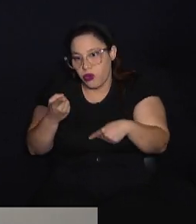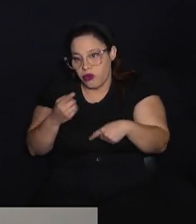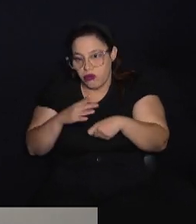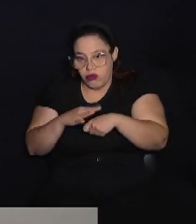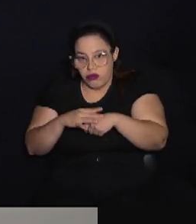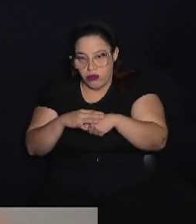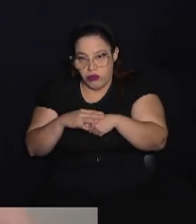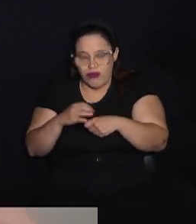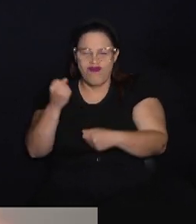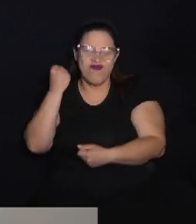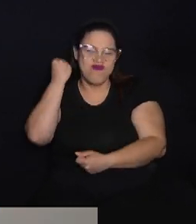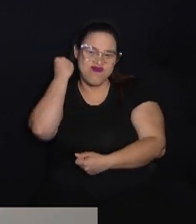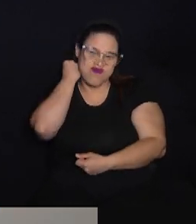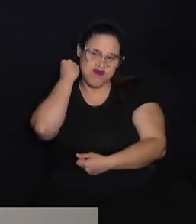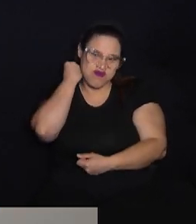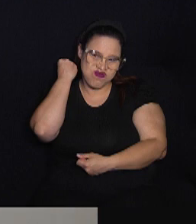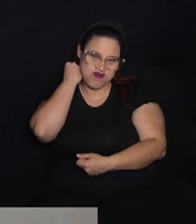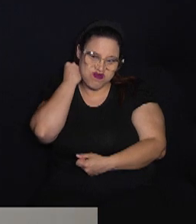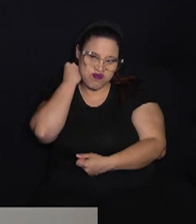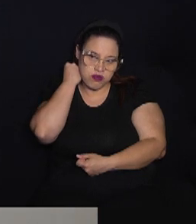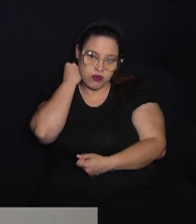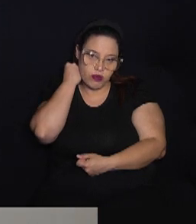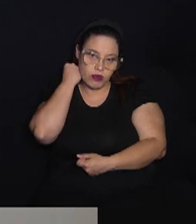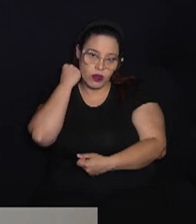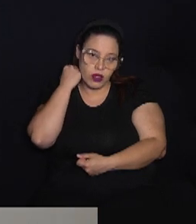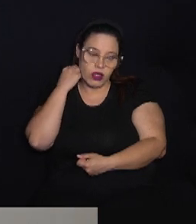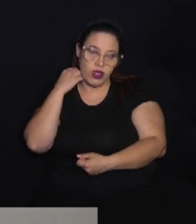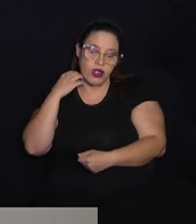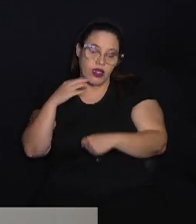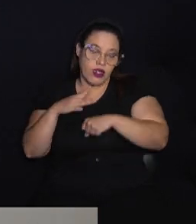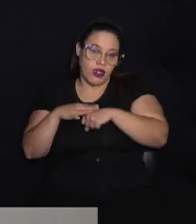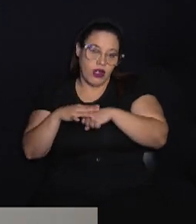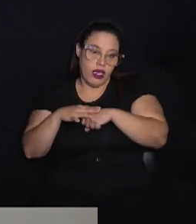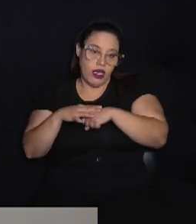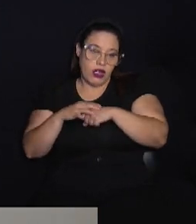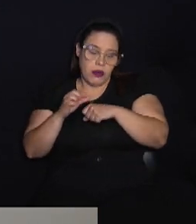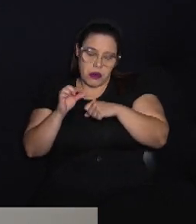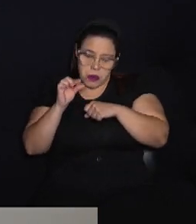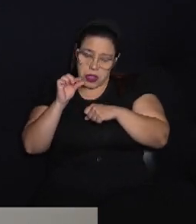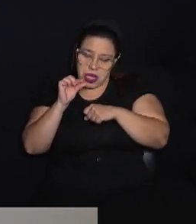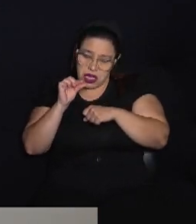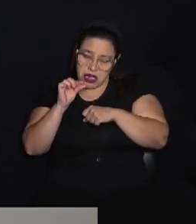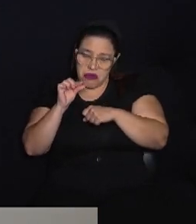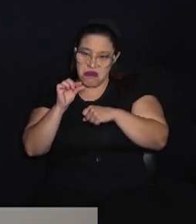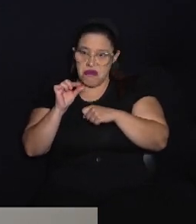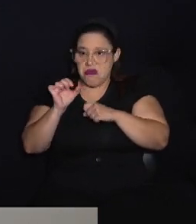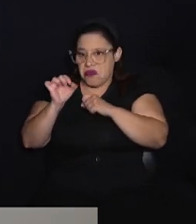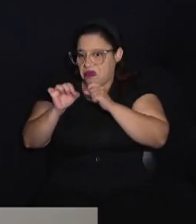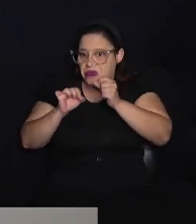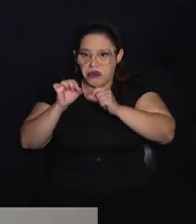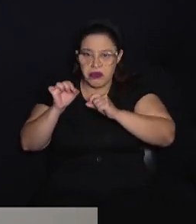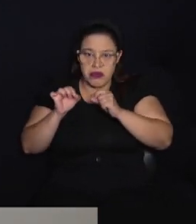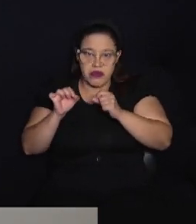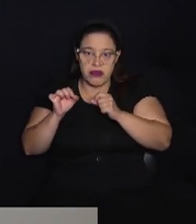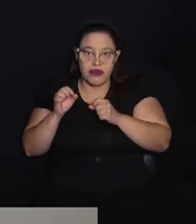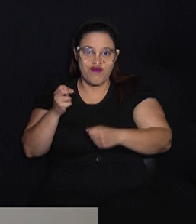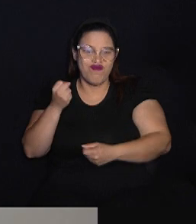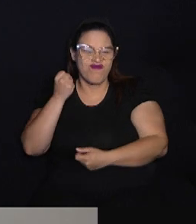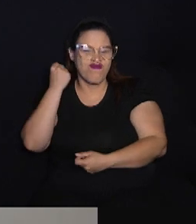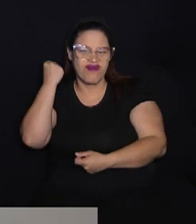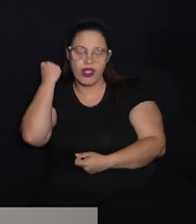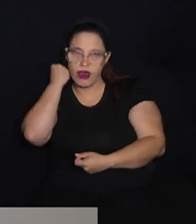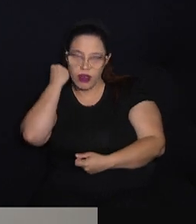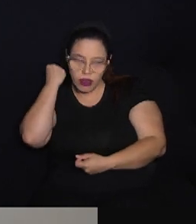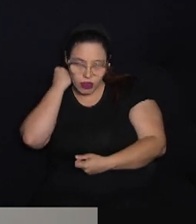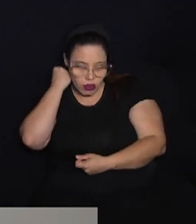geralmente o estresse. Às vezes a doença estava adormecida, uma lesão muito pequena, que não teve outras lesões, e aí o paciente